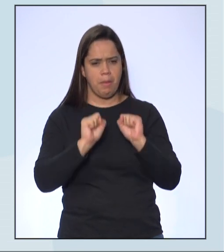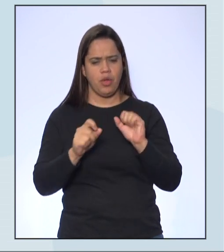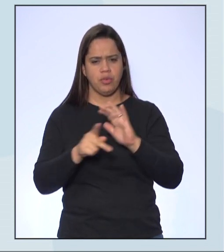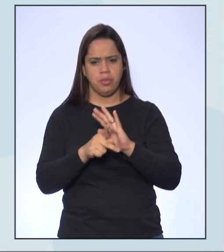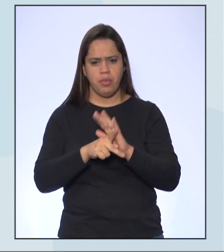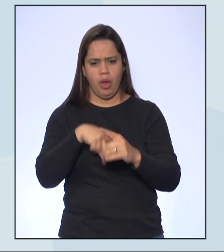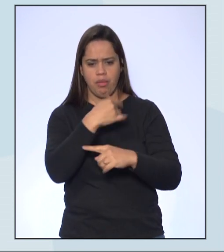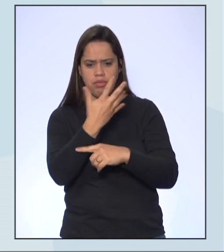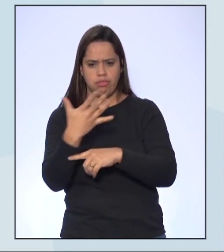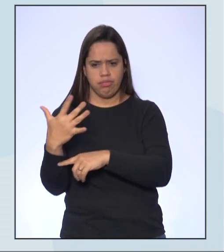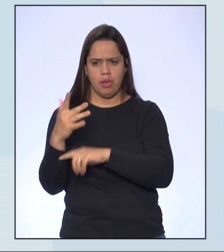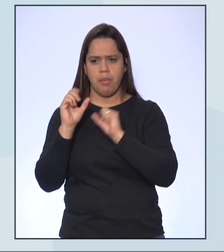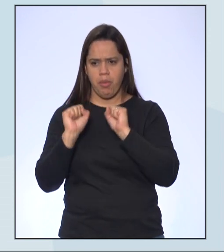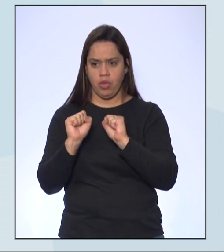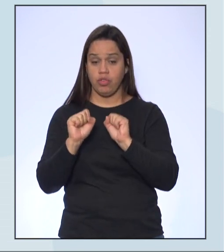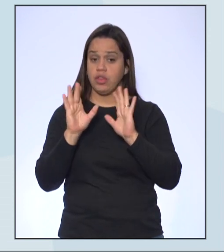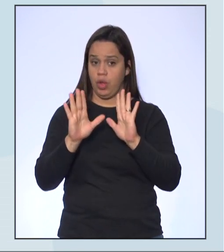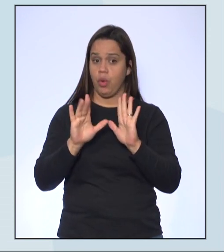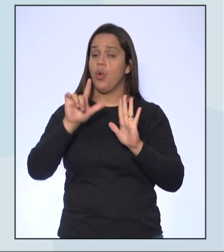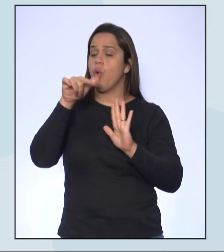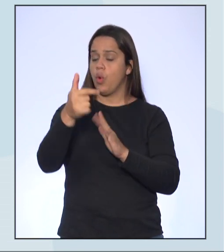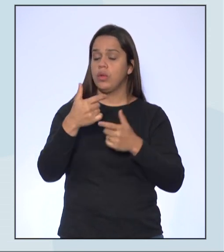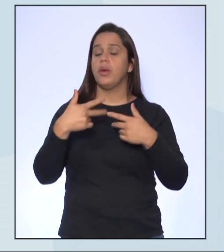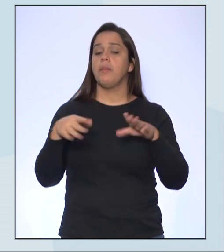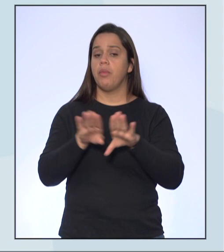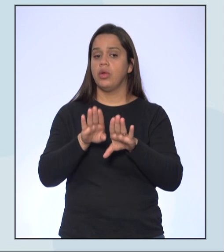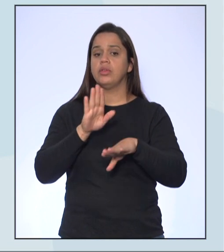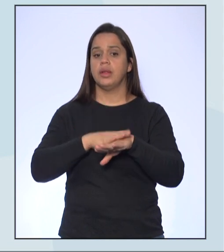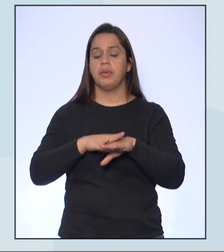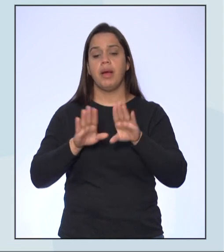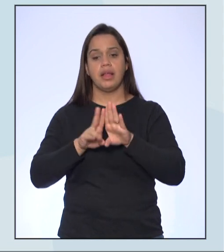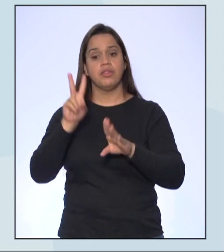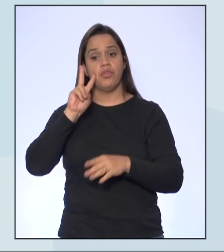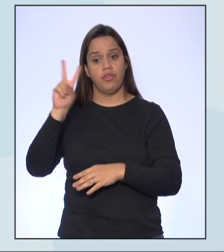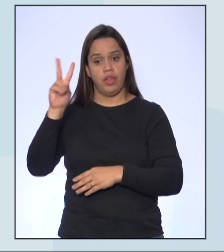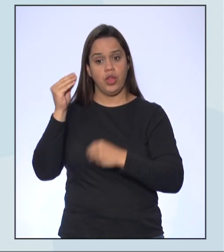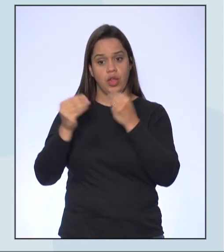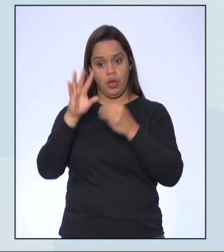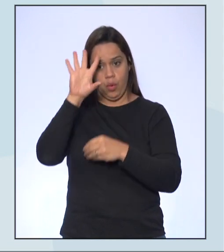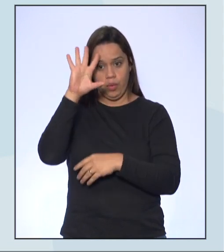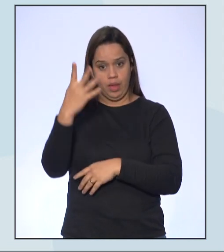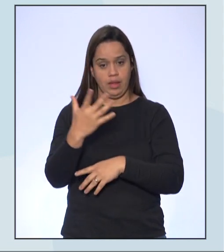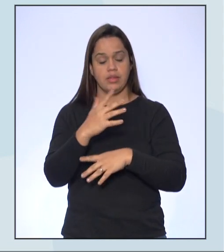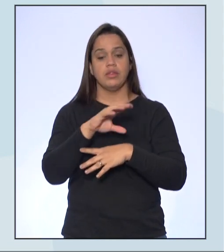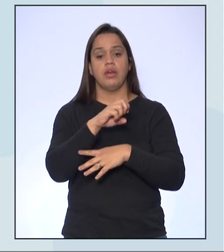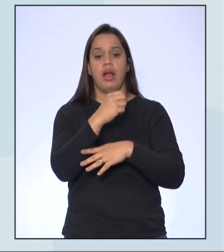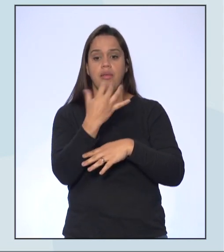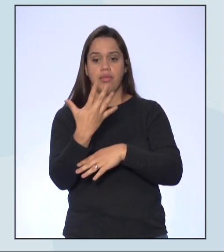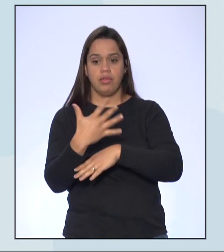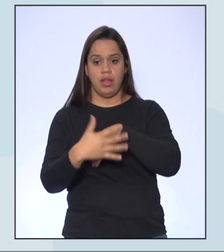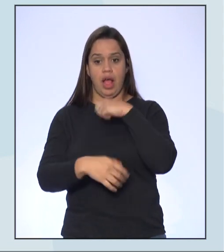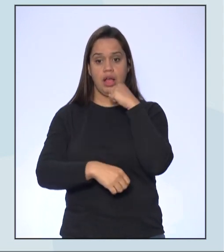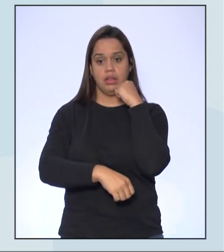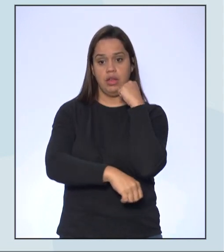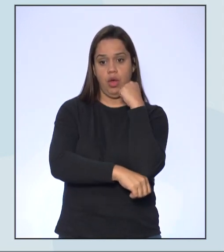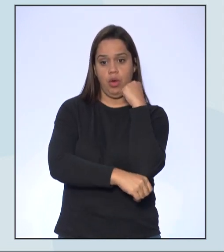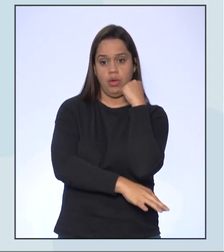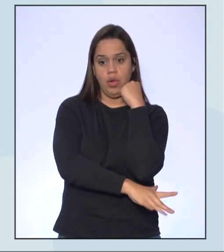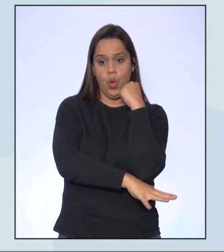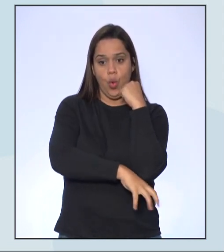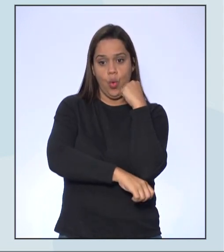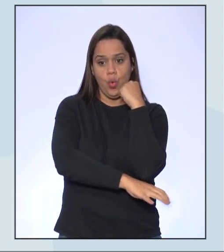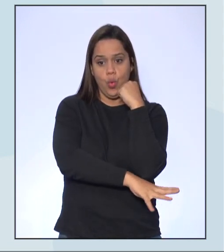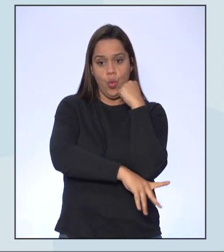também fazem fotossíntese, mas isso é uma outra história. Observe no desenho que a planta do solo retira o quê?